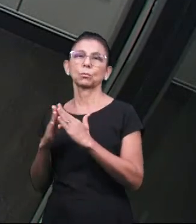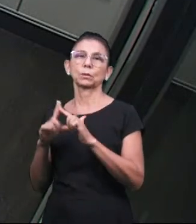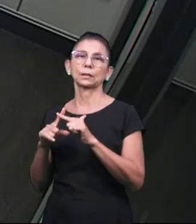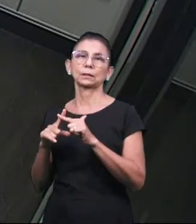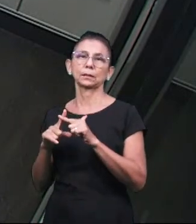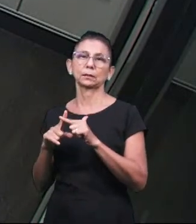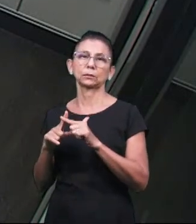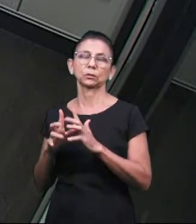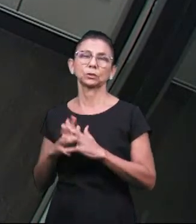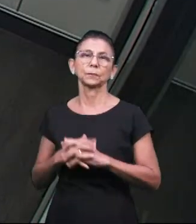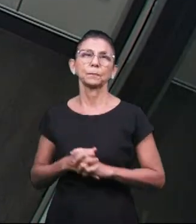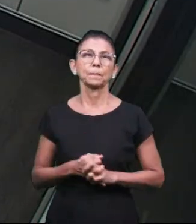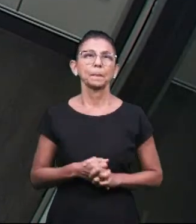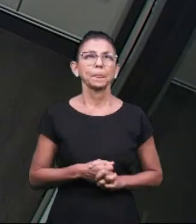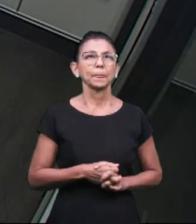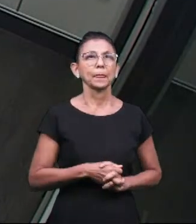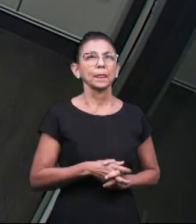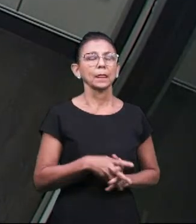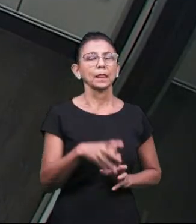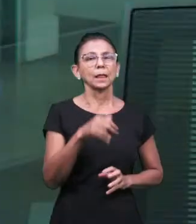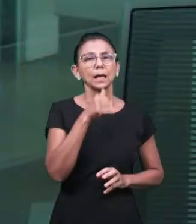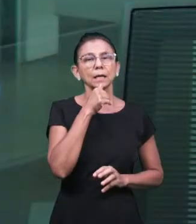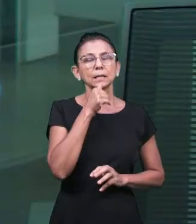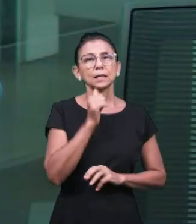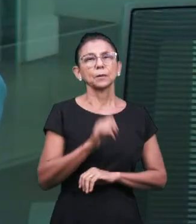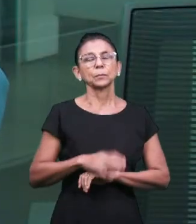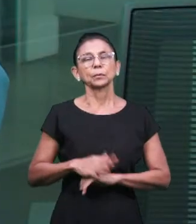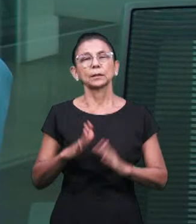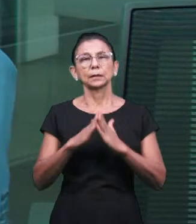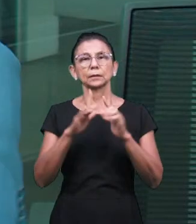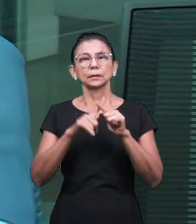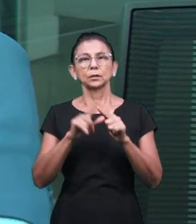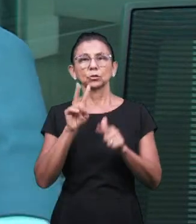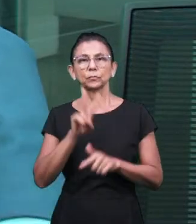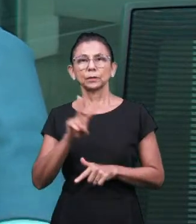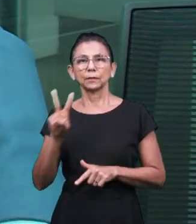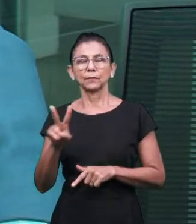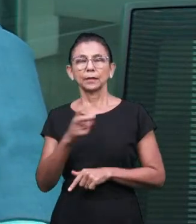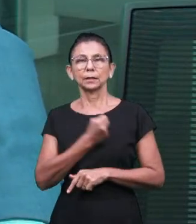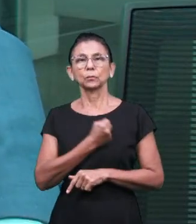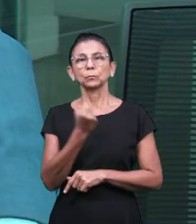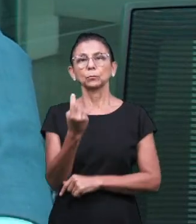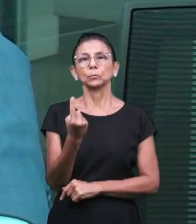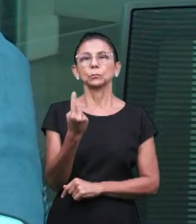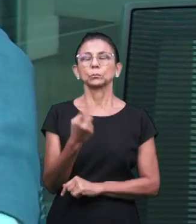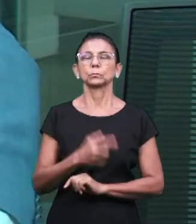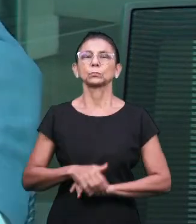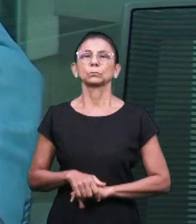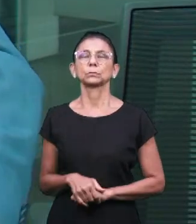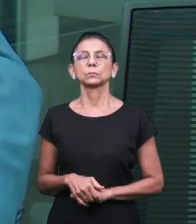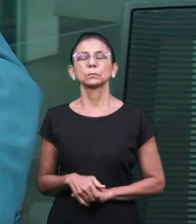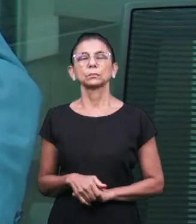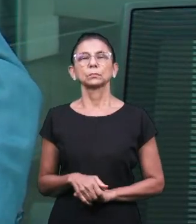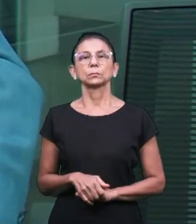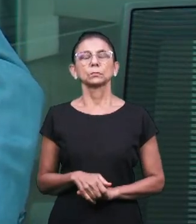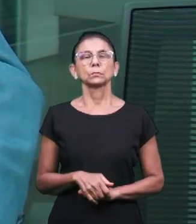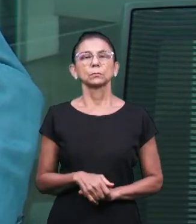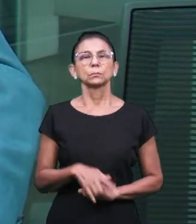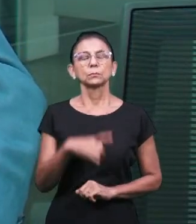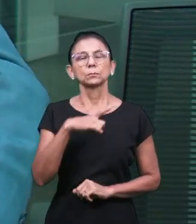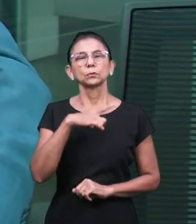Bom, vamos pegar a Vila Velha 1, né? A Vila Velha 1, nós tínhamos um